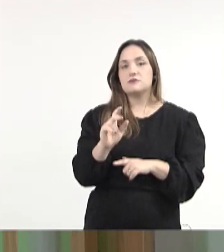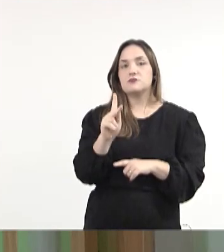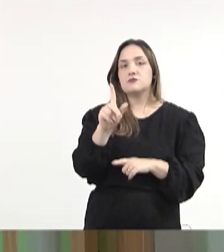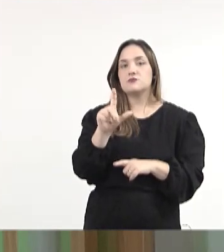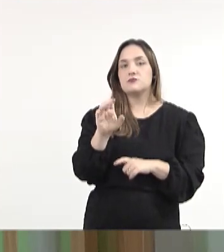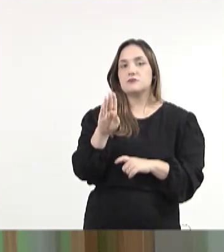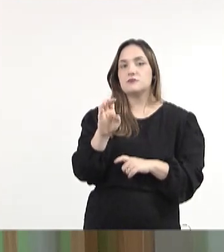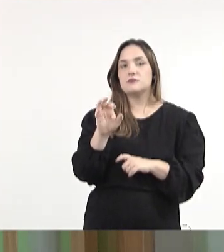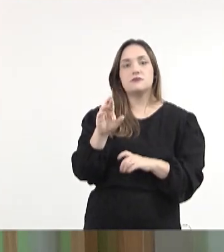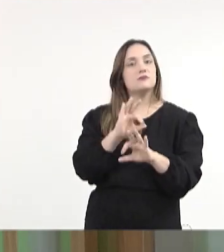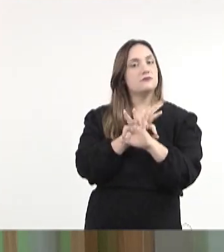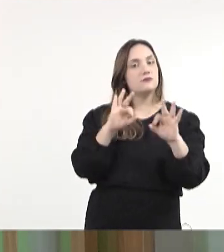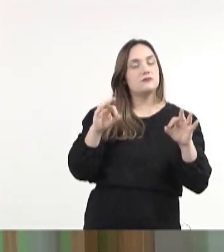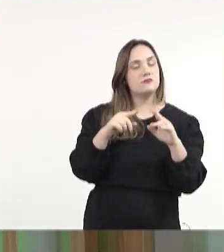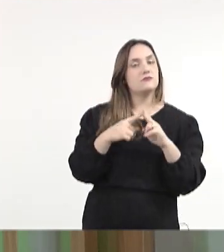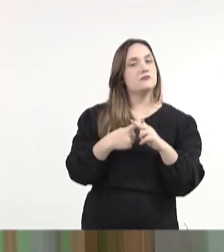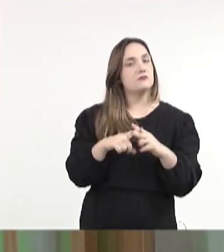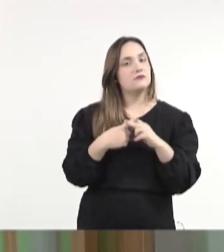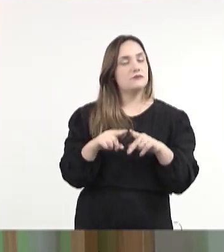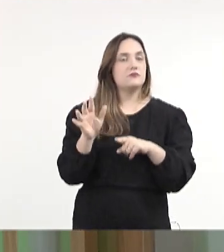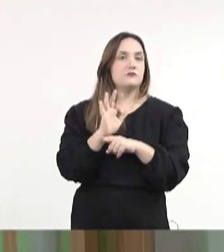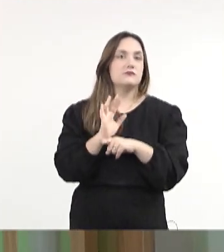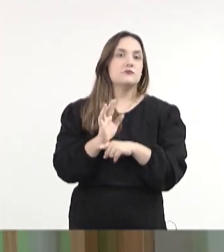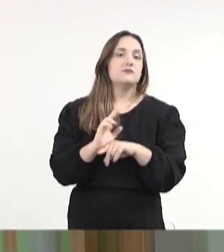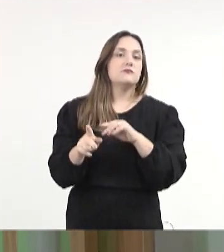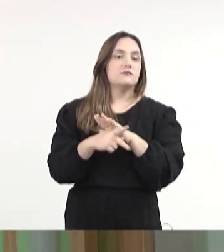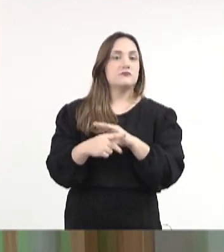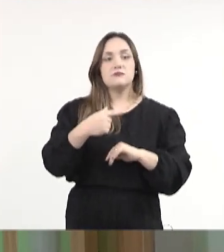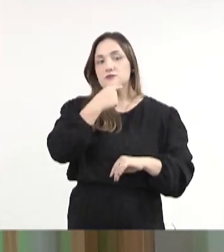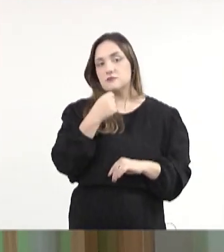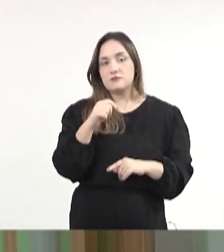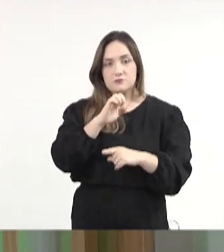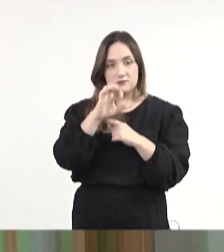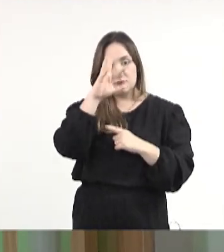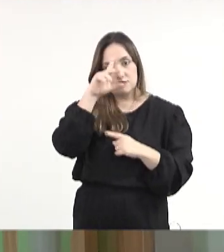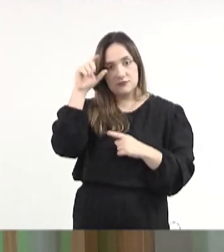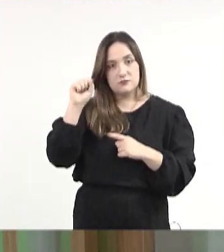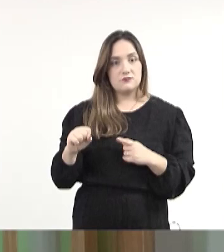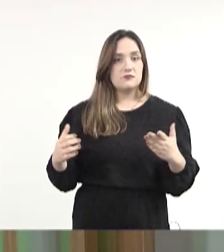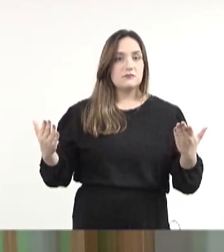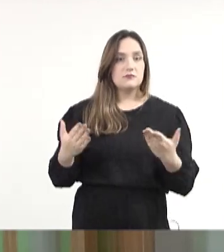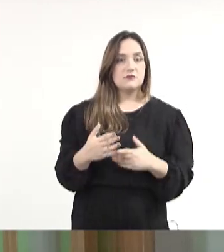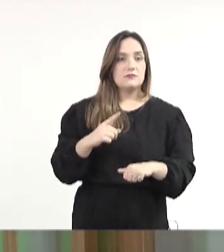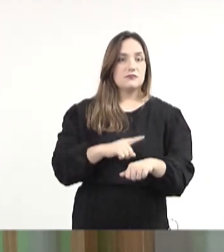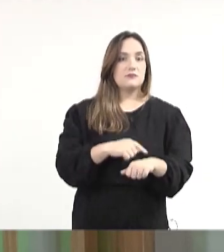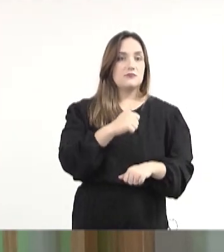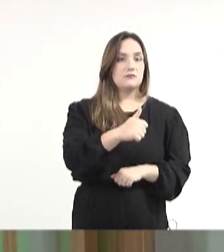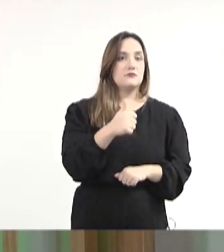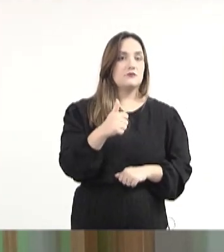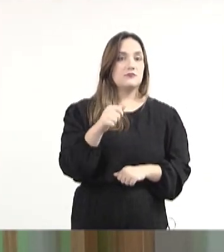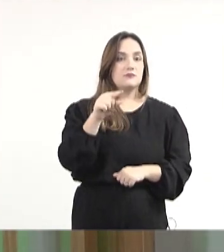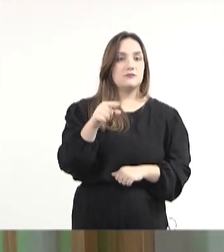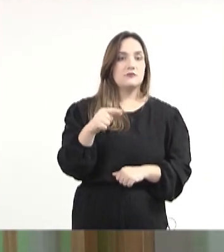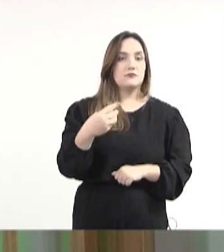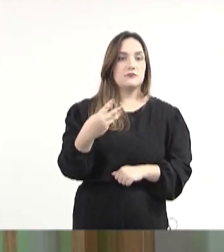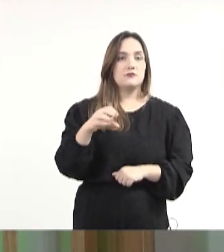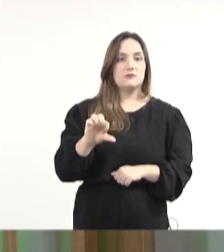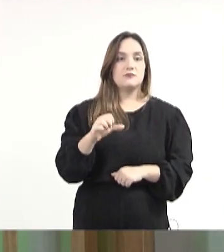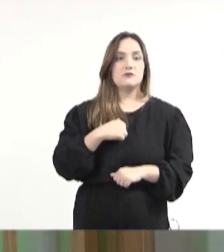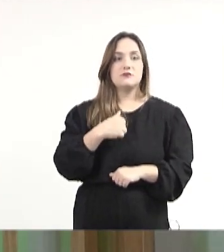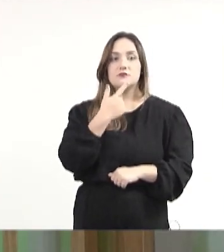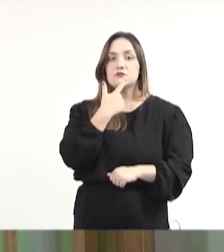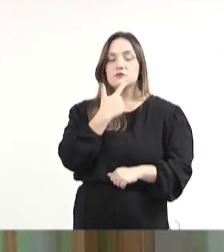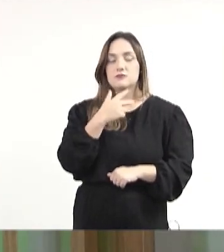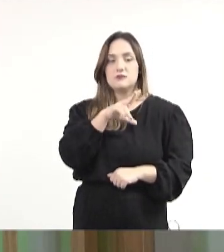trazendo esse alerta importante para os homens sul-mato-grossenses. 11h39, a gente fala agora sobre um projeto de lei